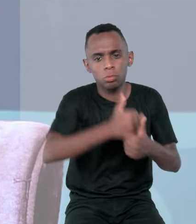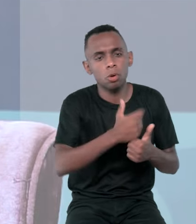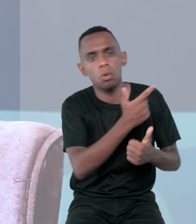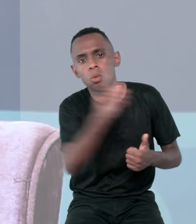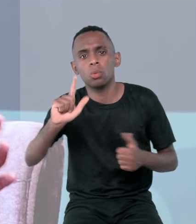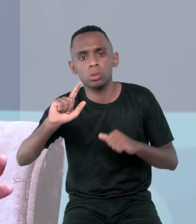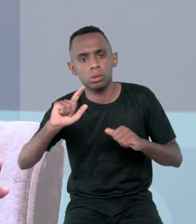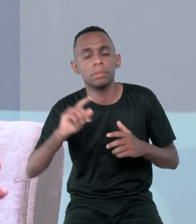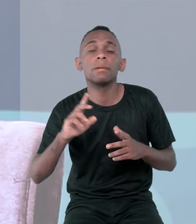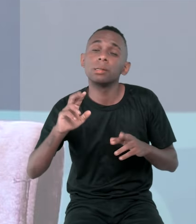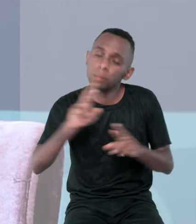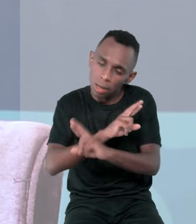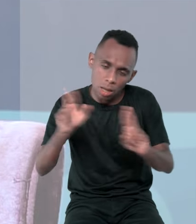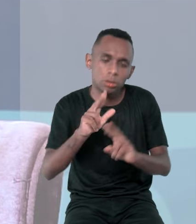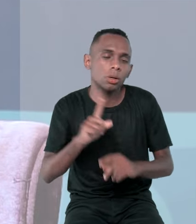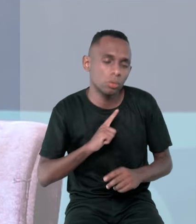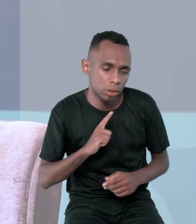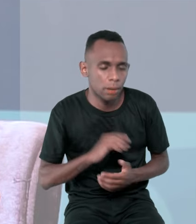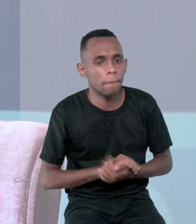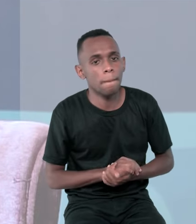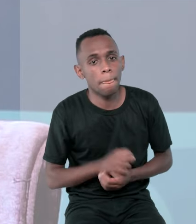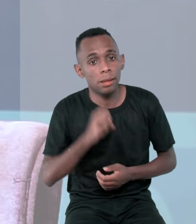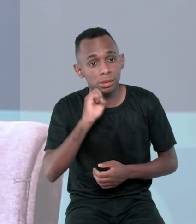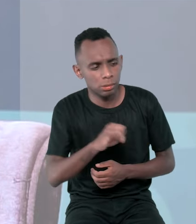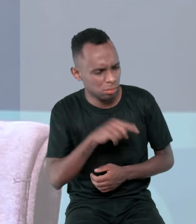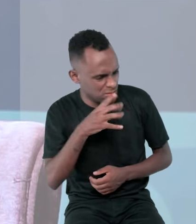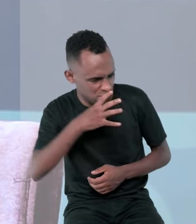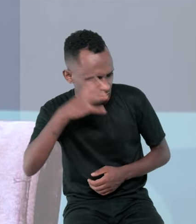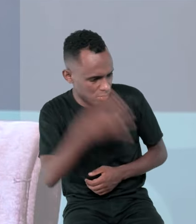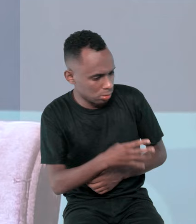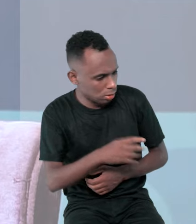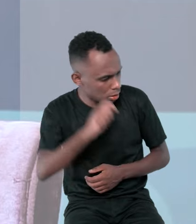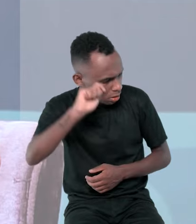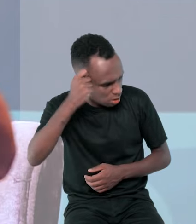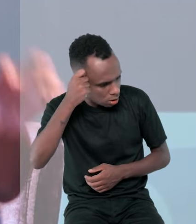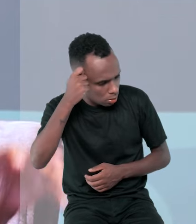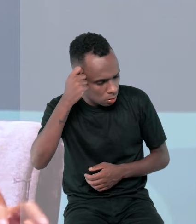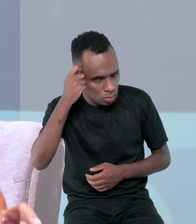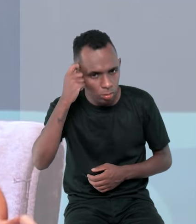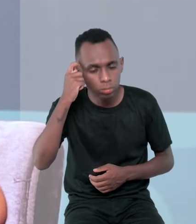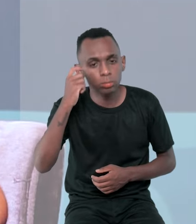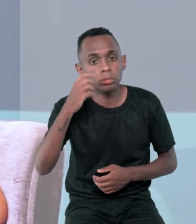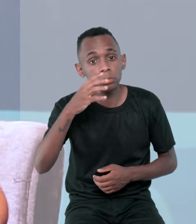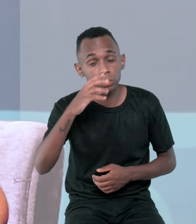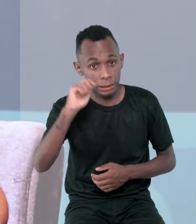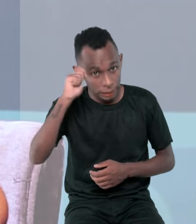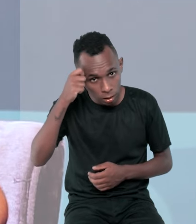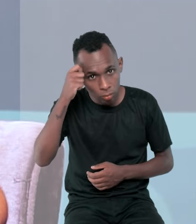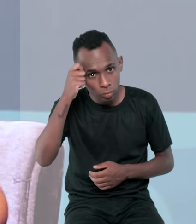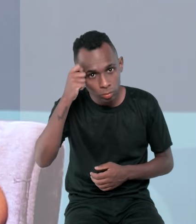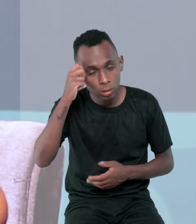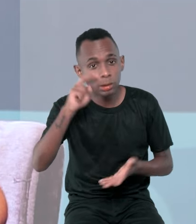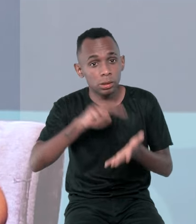Então, essa é a relação. Quando alguém é chamada de negro, quando ela é identificada como uma pessoa negra,